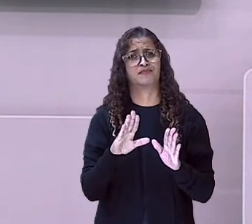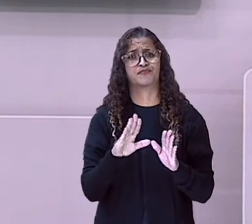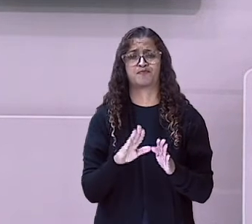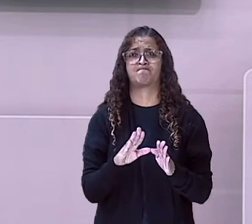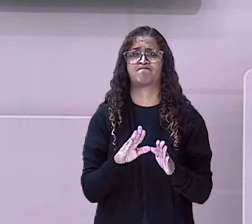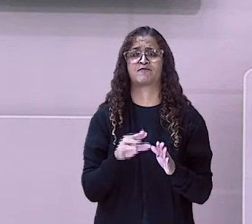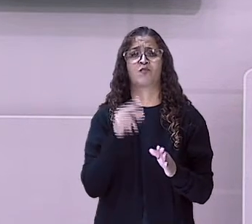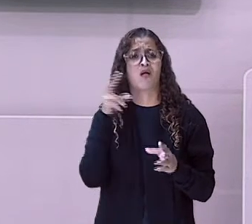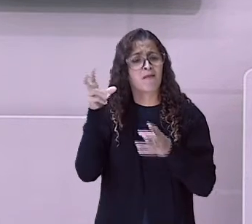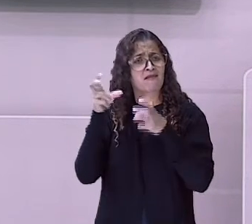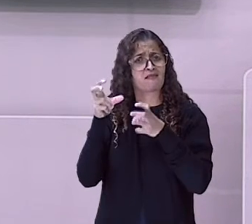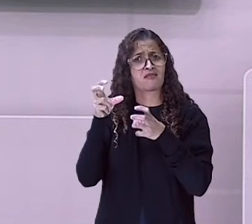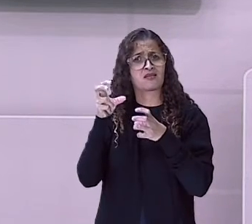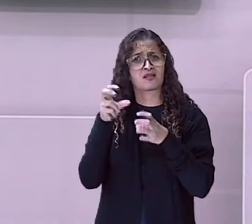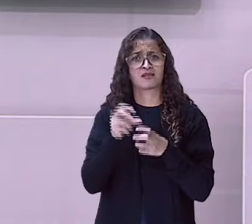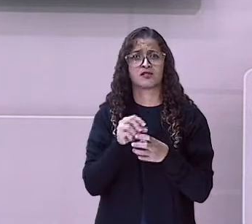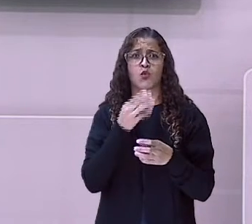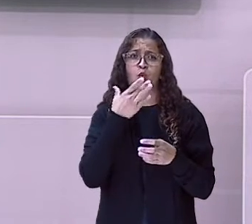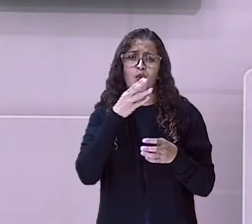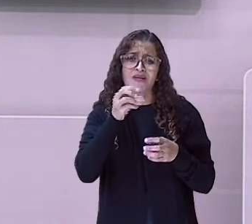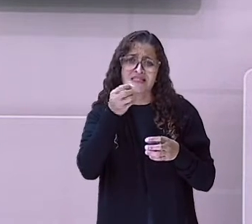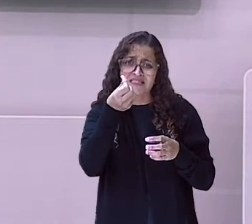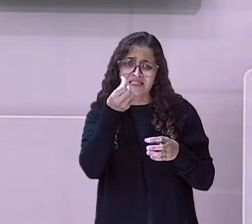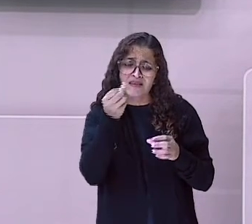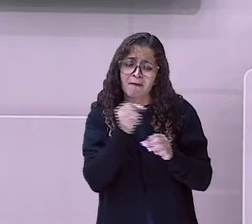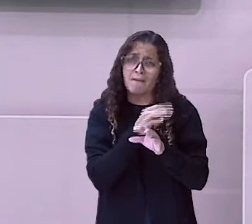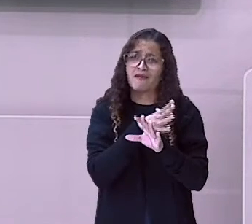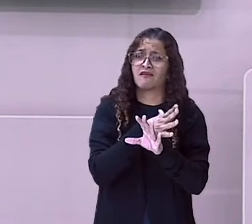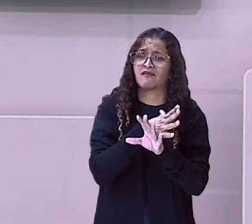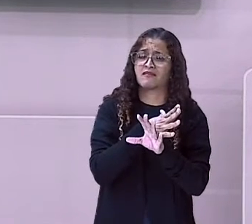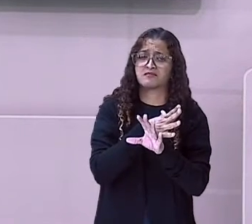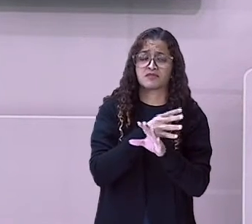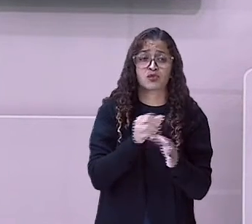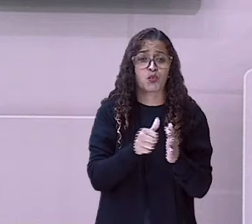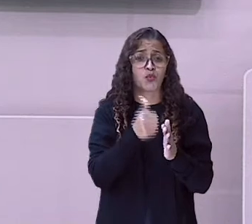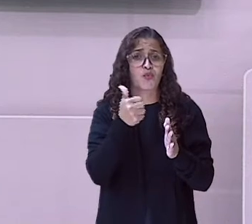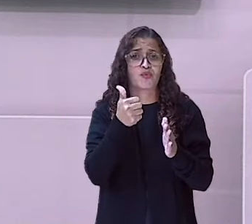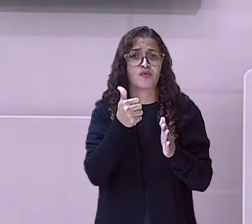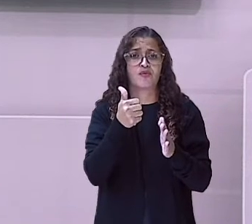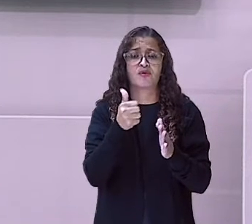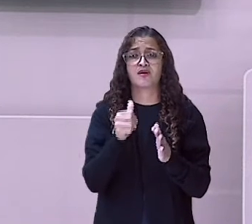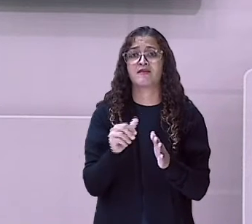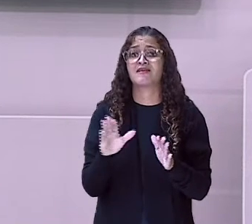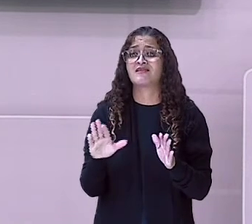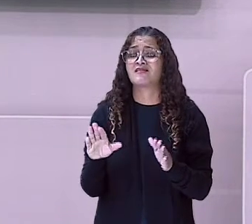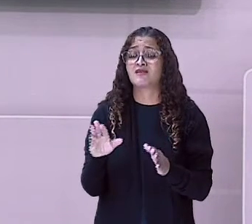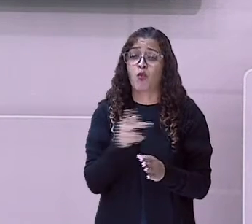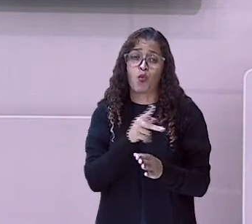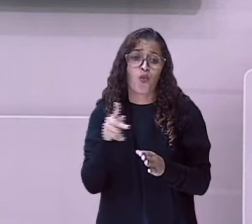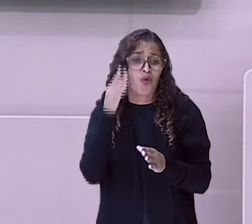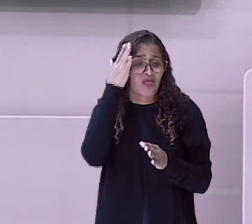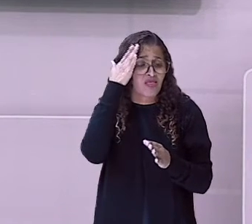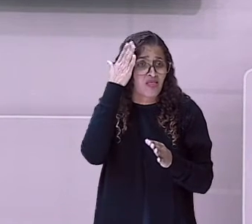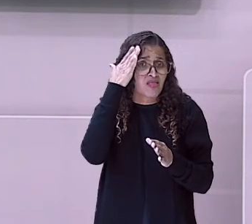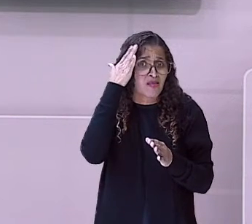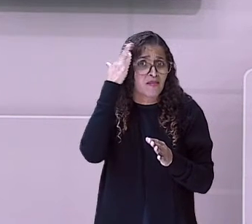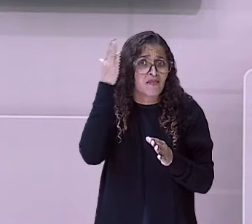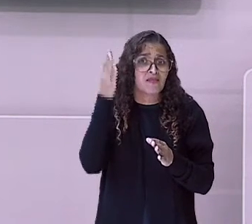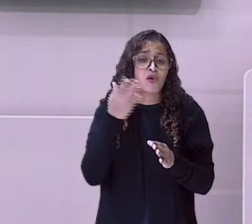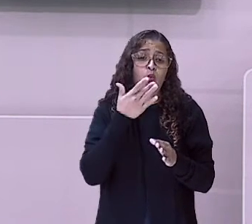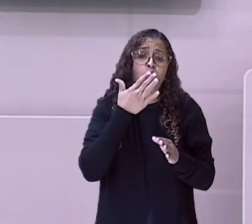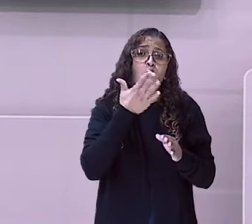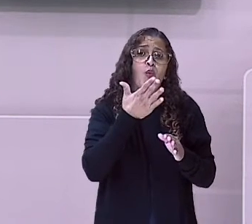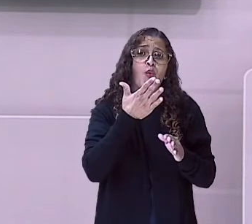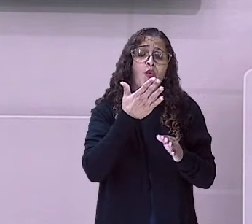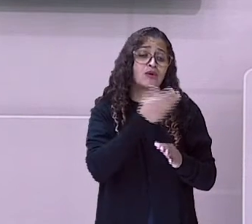E ela não tinha noção da preferência e quem gostava mais do azul, quem gostava mais do preto,